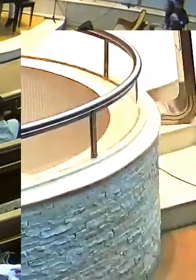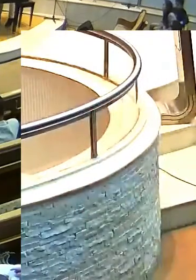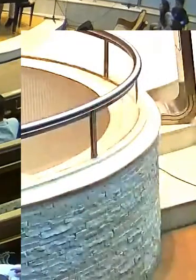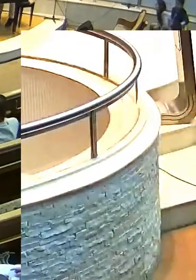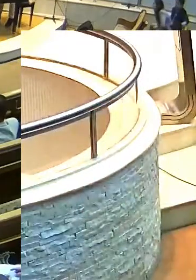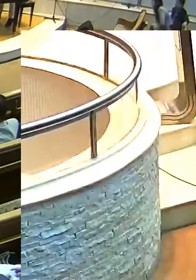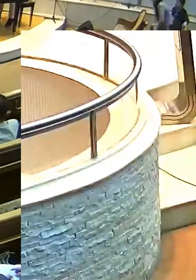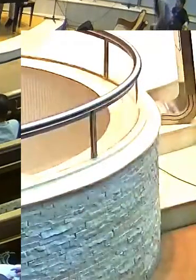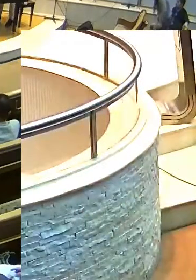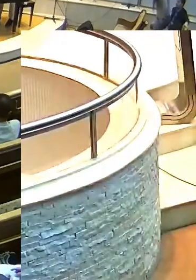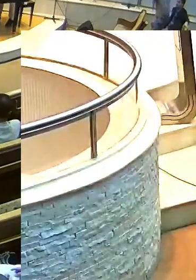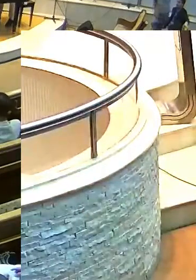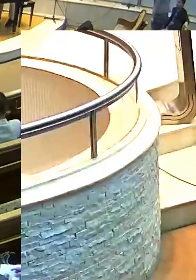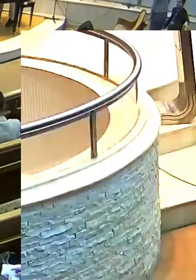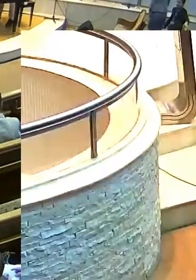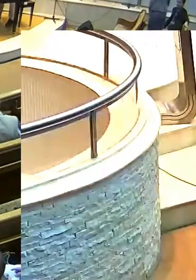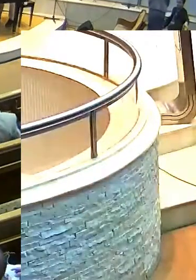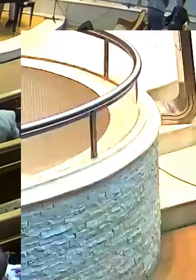até